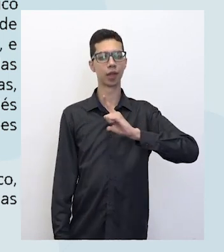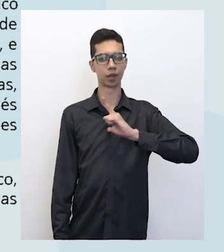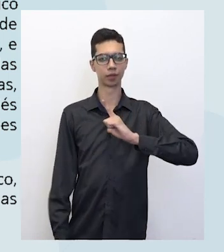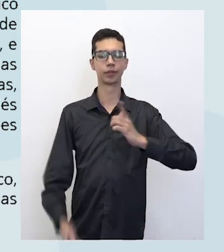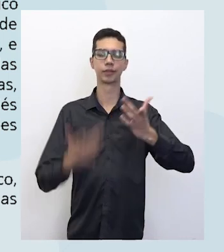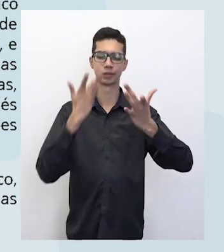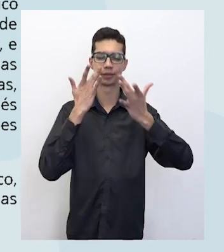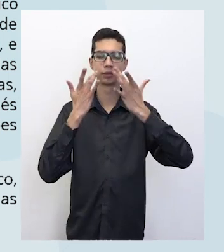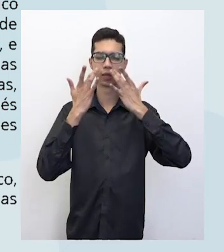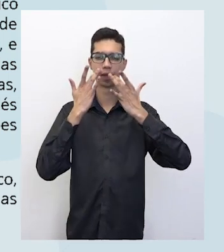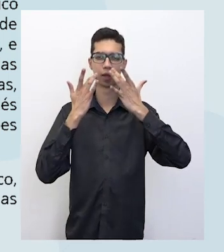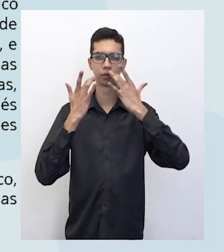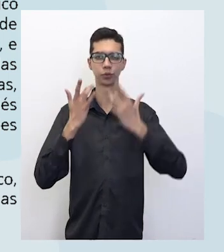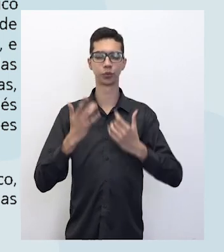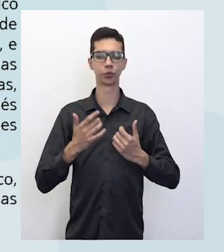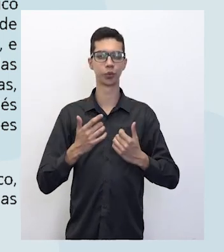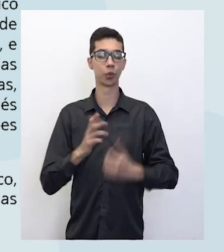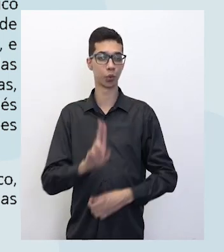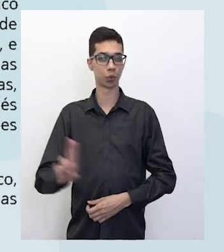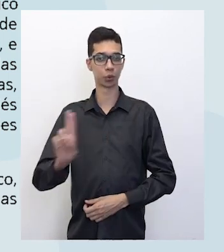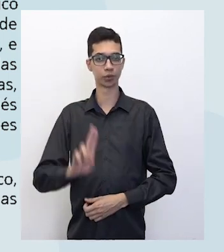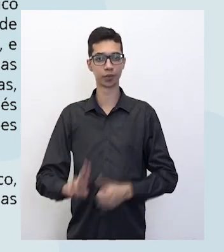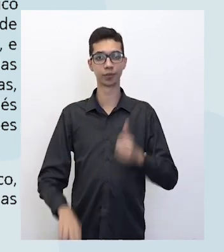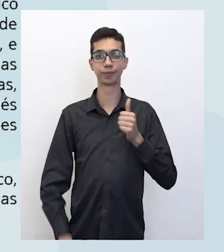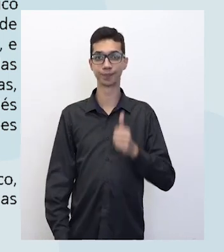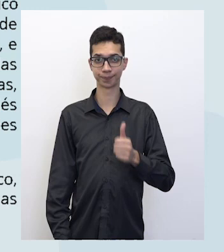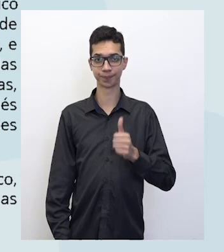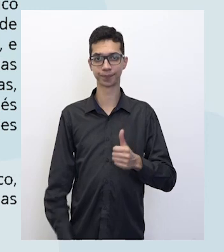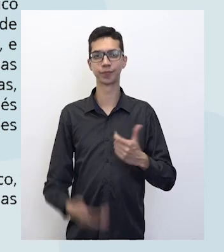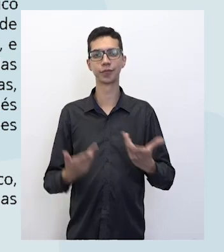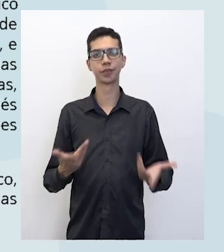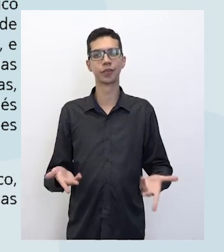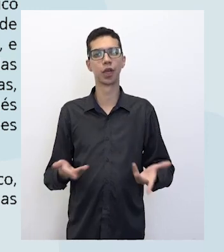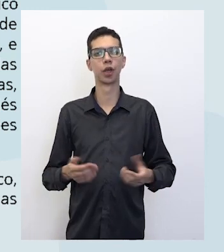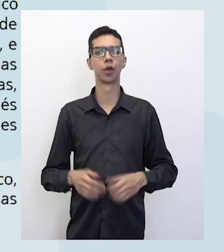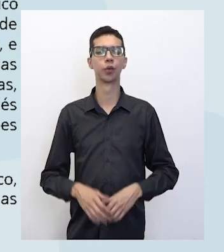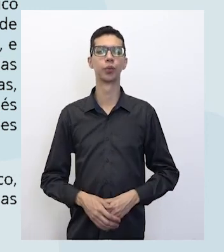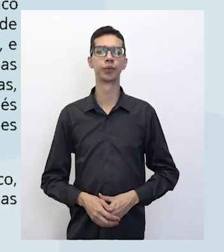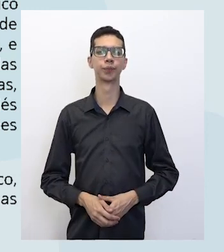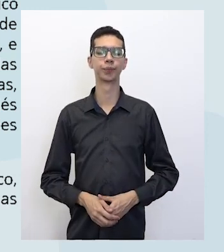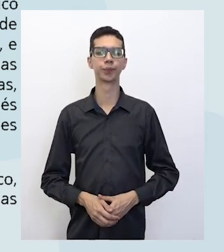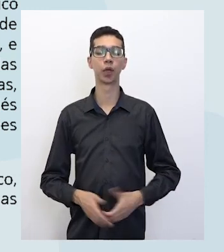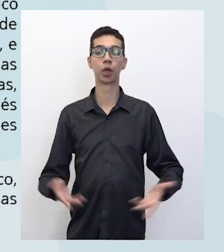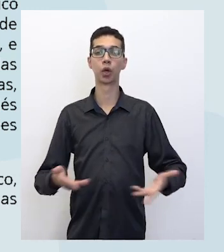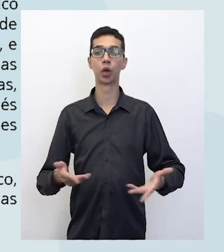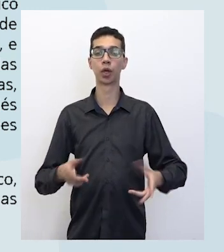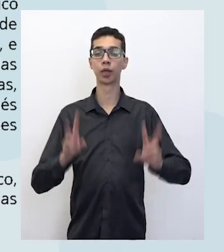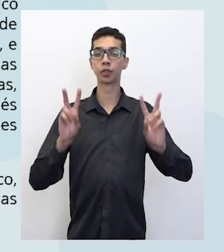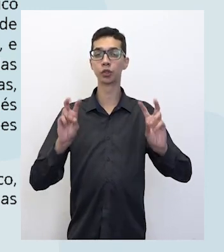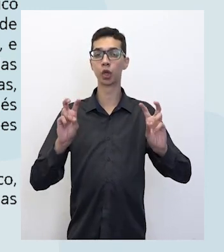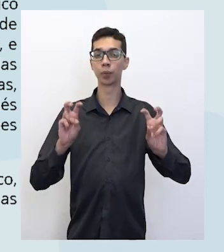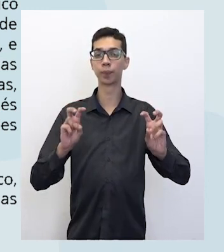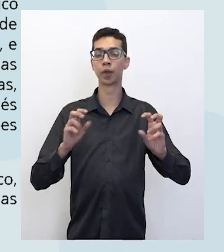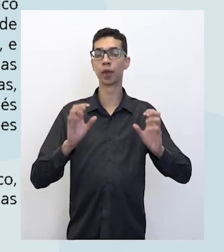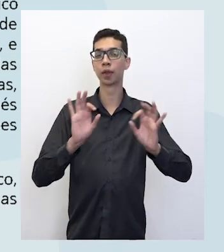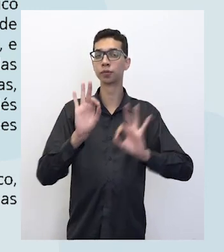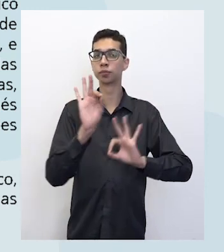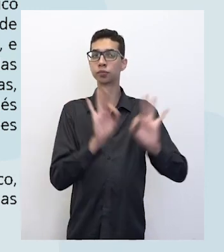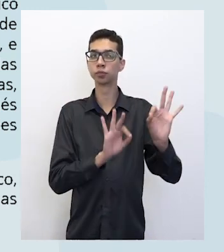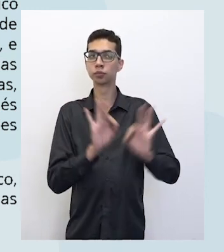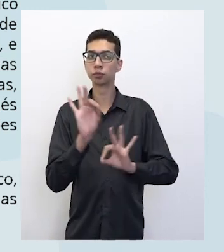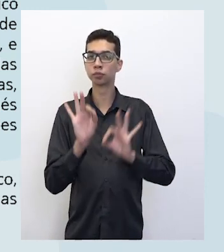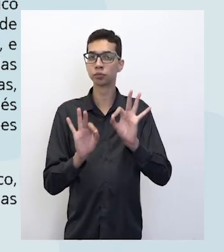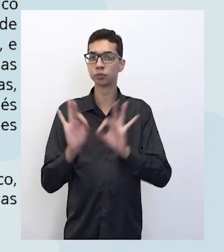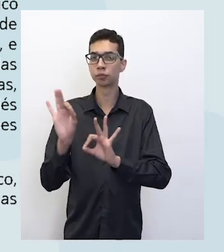teatro, certo? Então, gente, a gente vai adotar esse referencial estético, né? A partir da década de